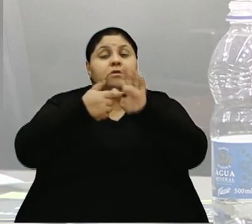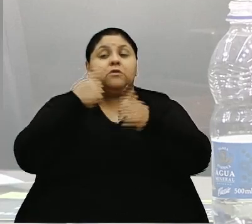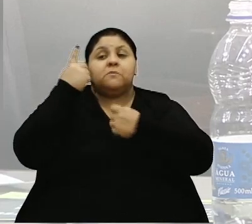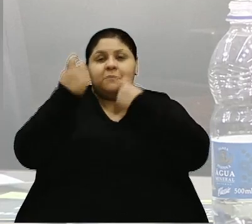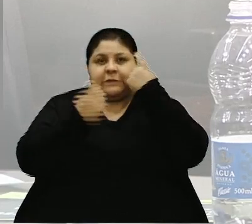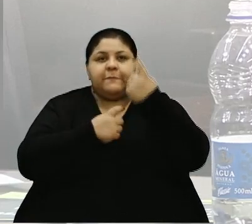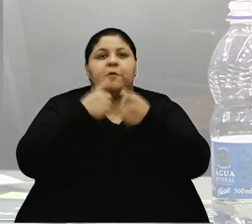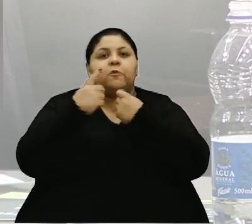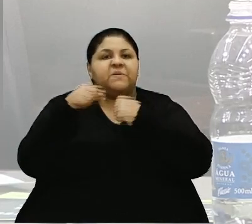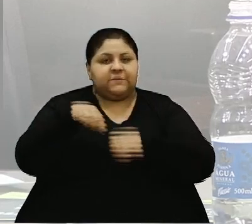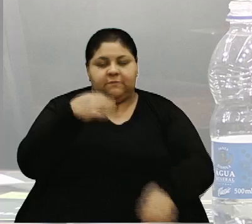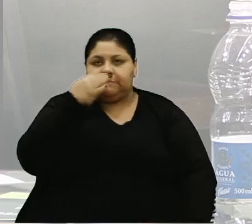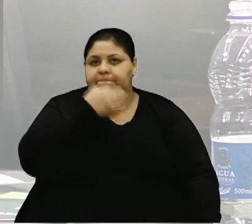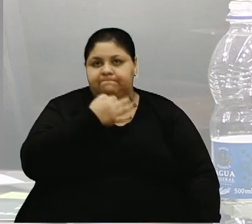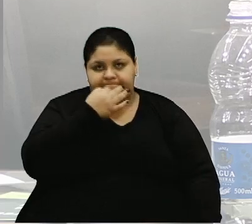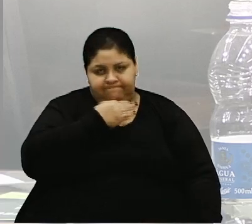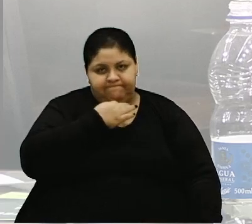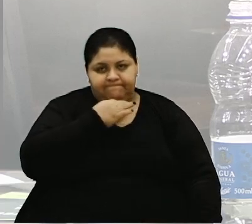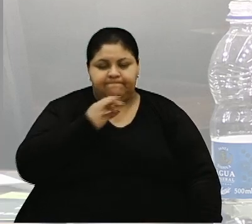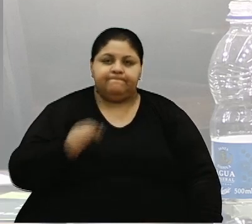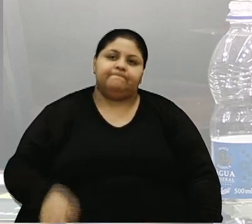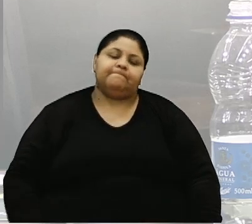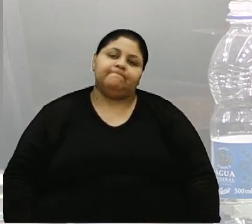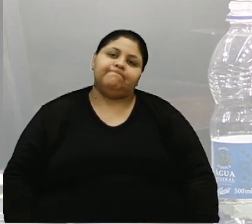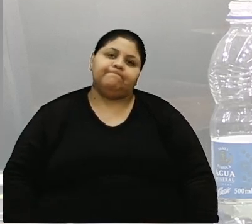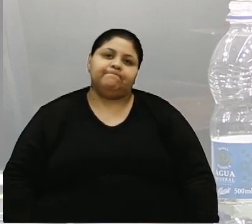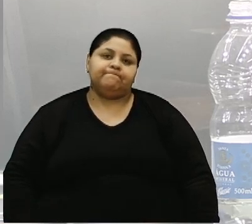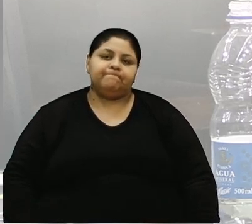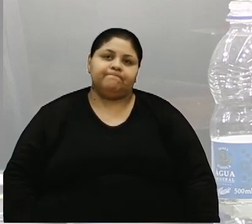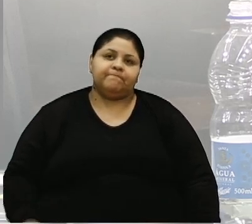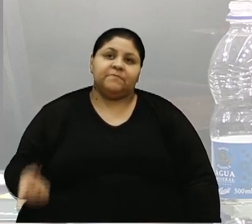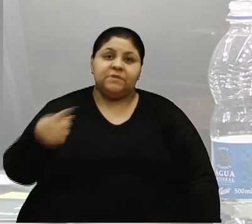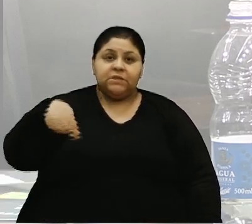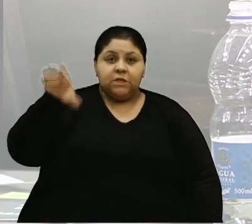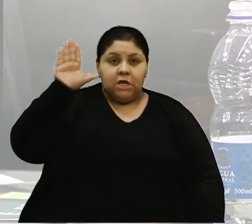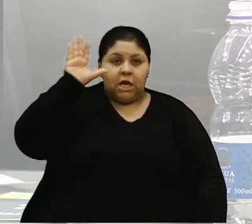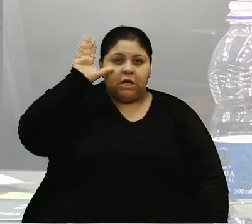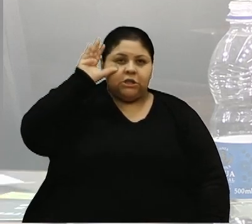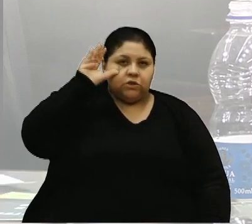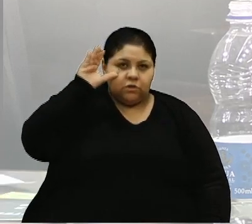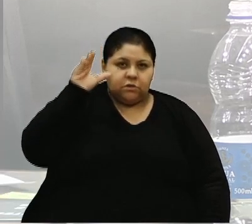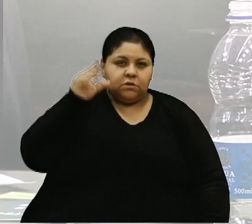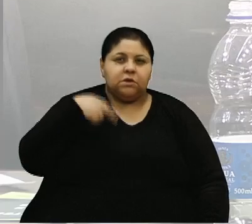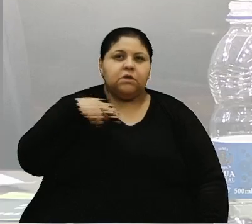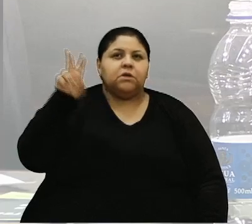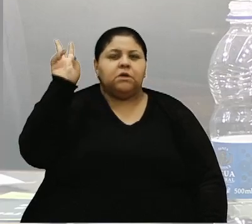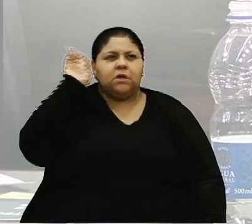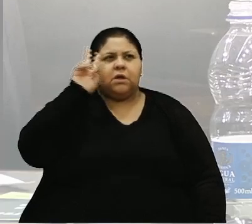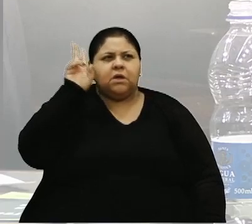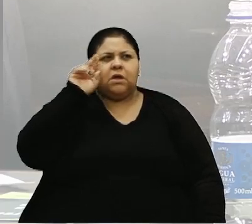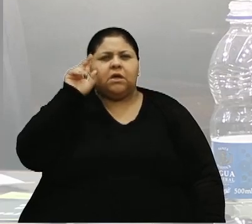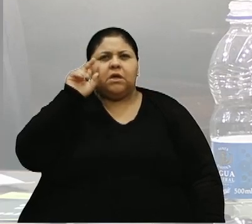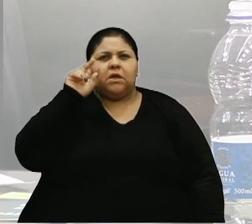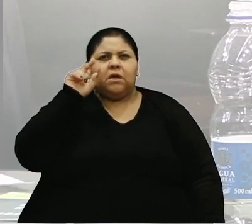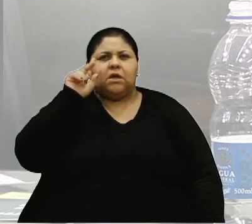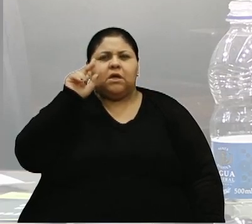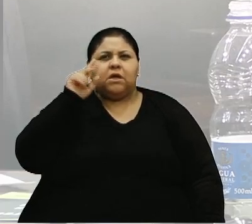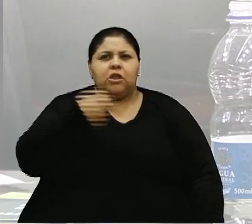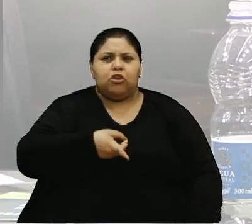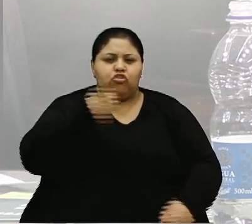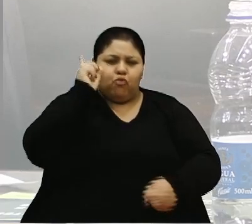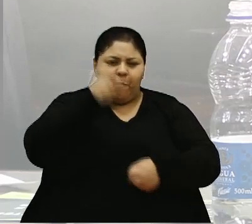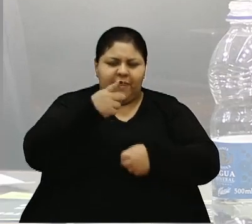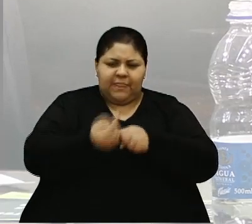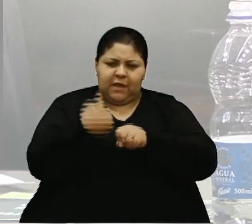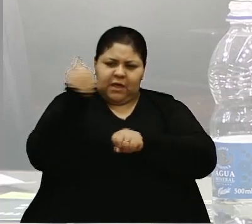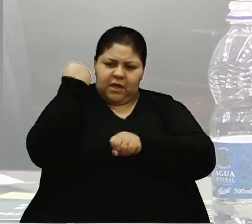nossa cidade. Quando a gente observa, e eu lembro na legislatura passada, quando nós temos uma visita da